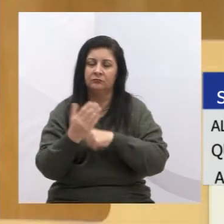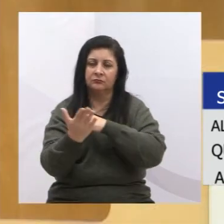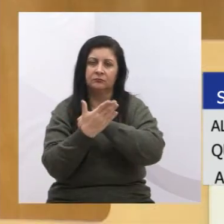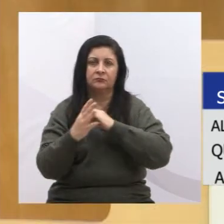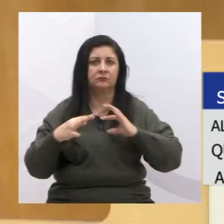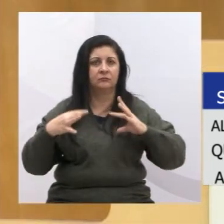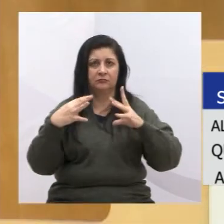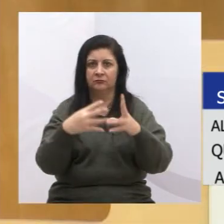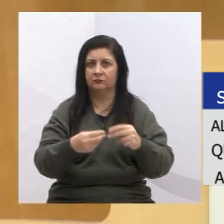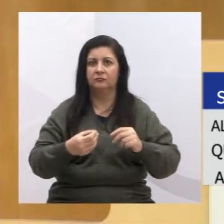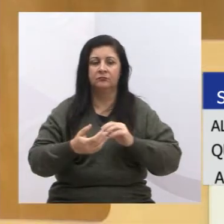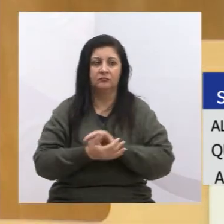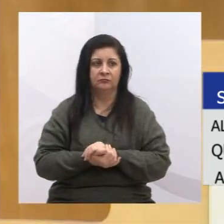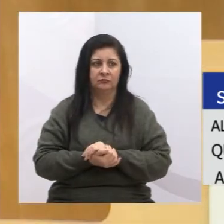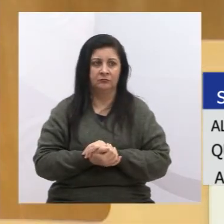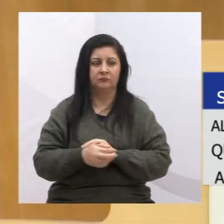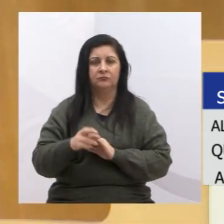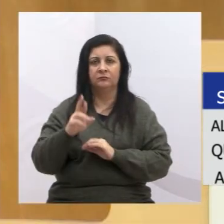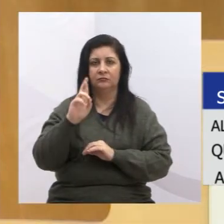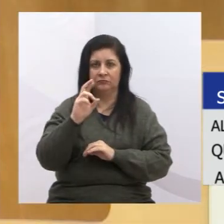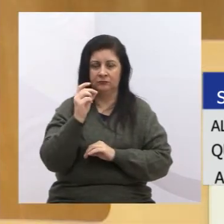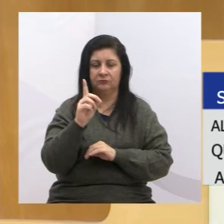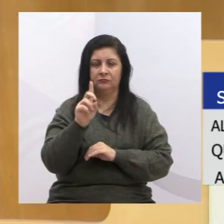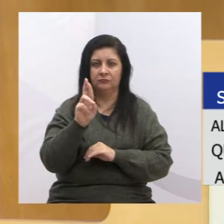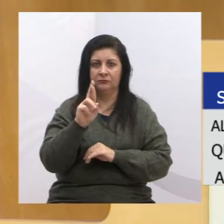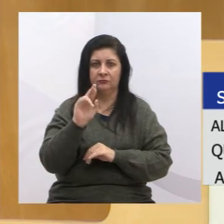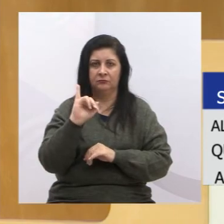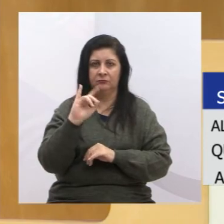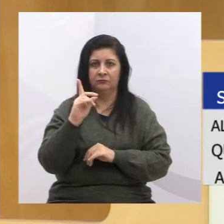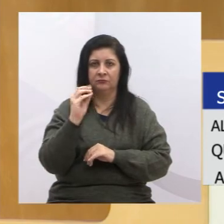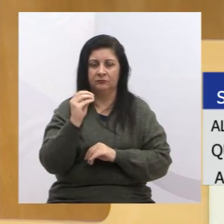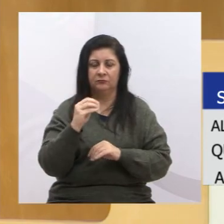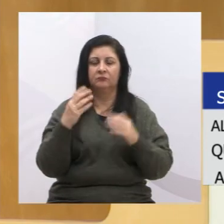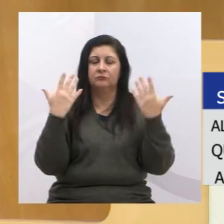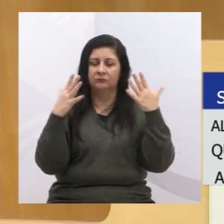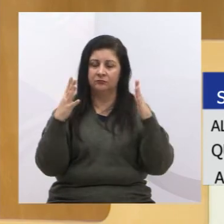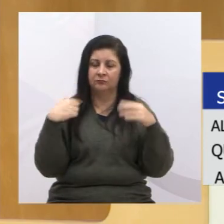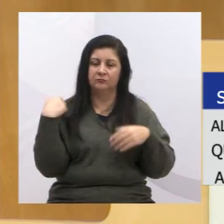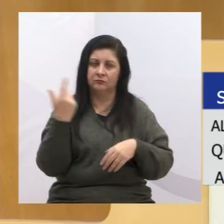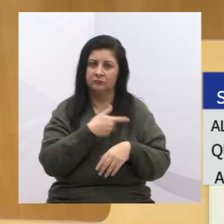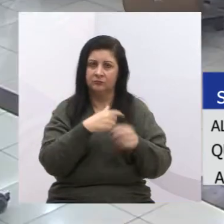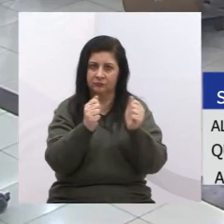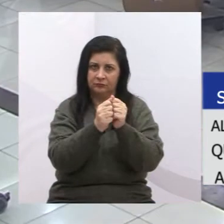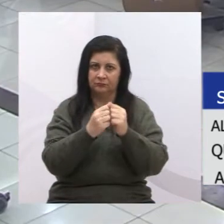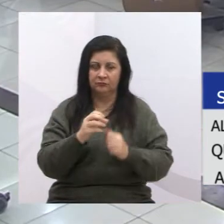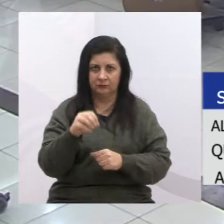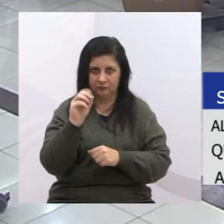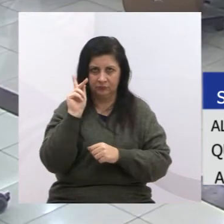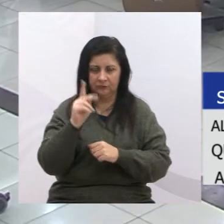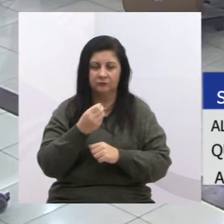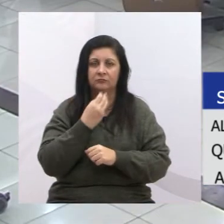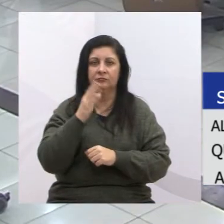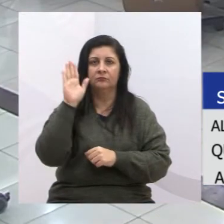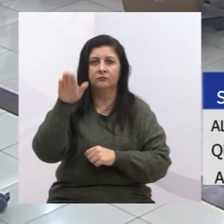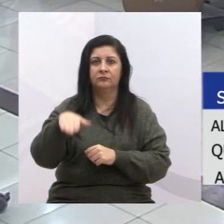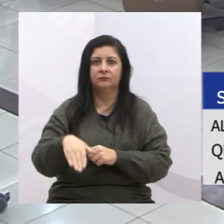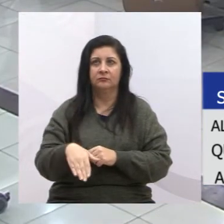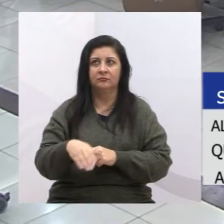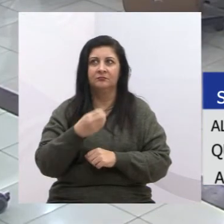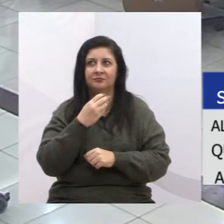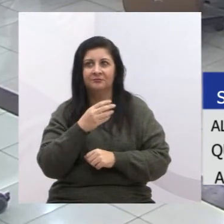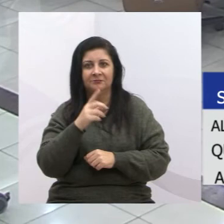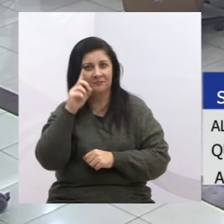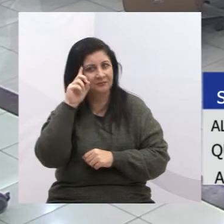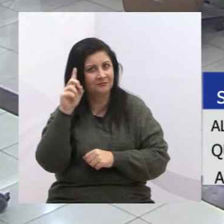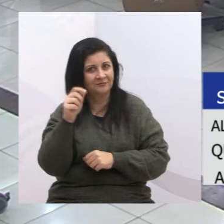todos e, Rodrigo, parabéns pela propositura. Estamos juntos aí, ok? Uma boa tarde. Bom dia ainda,